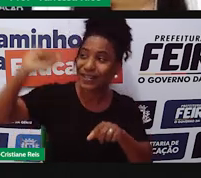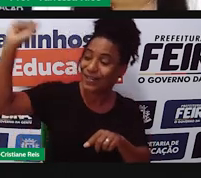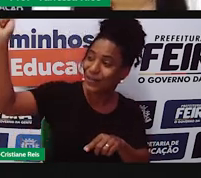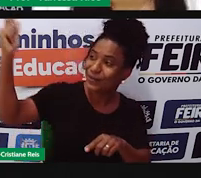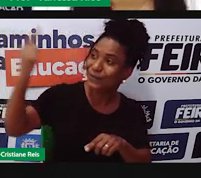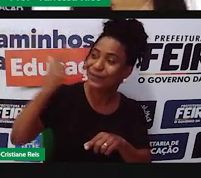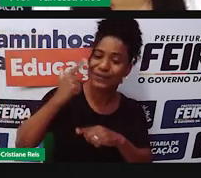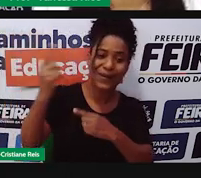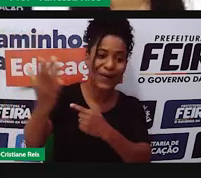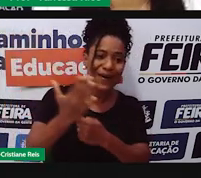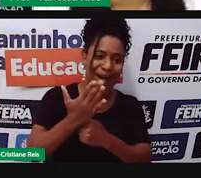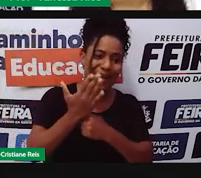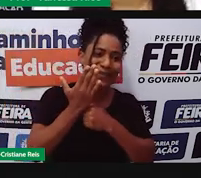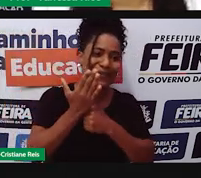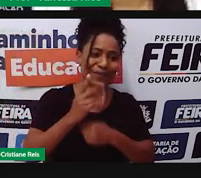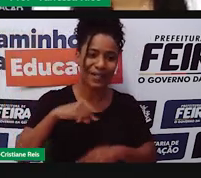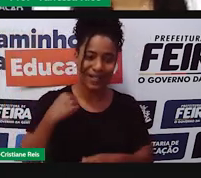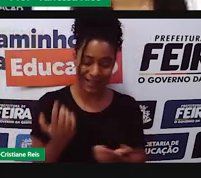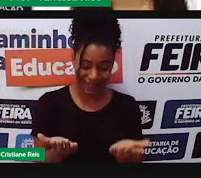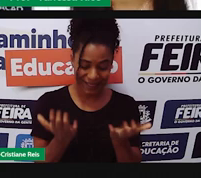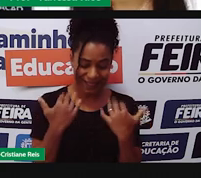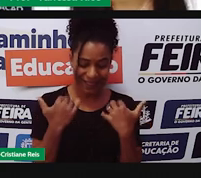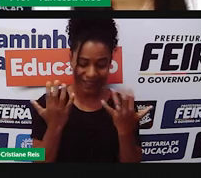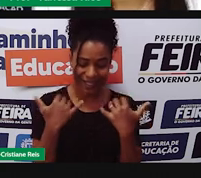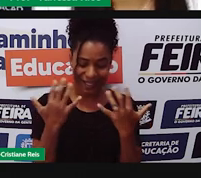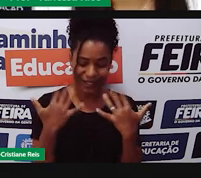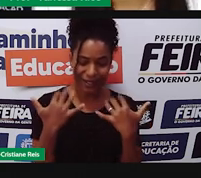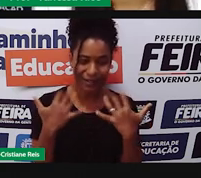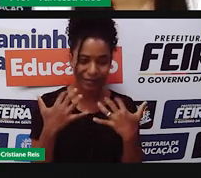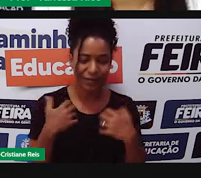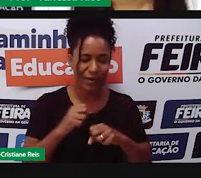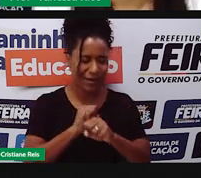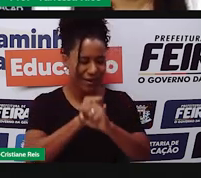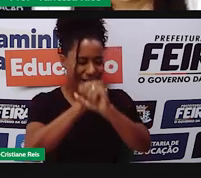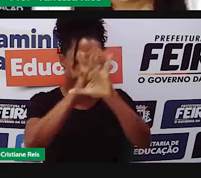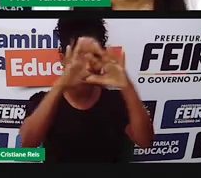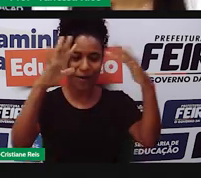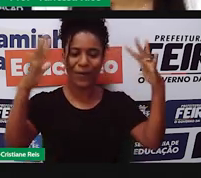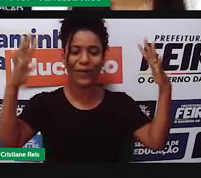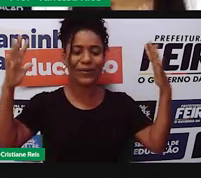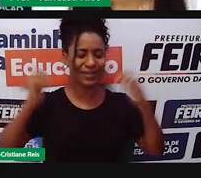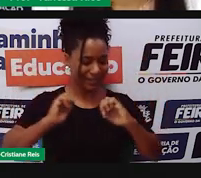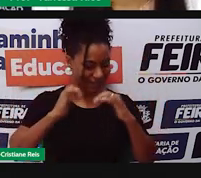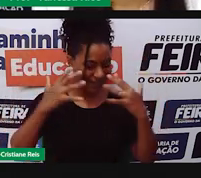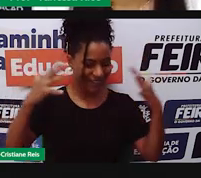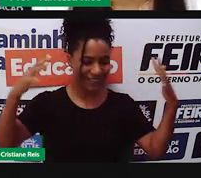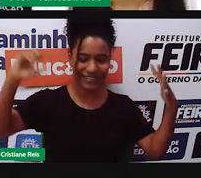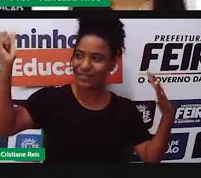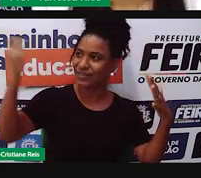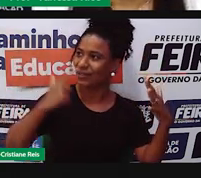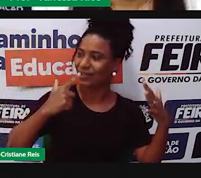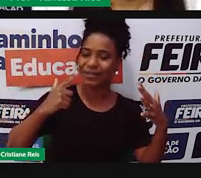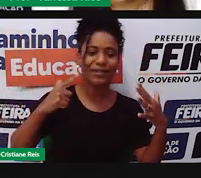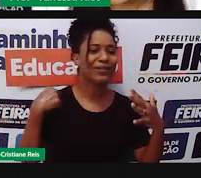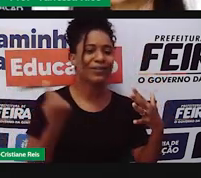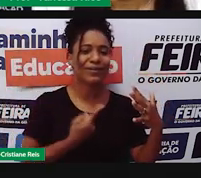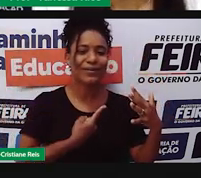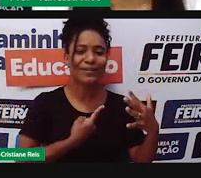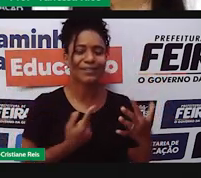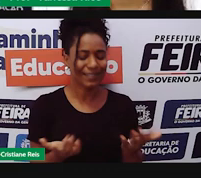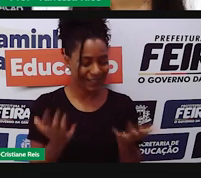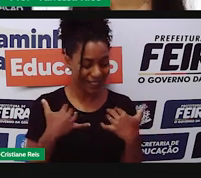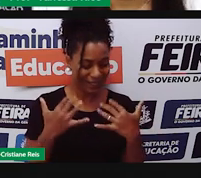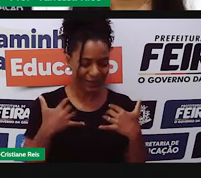humor, isso mesmo, né? A claridade, a luminosidade do sol favorece a produção de um